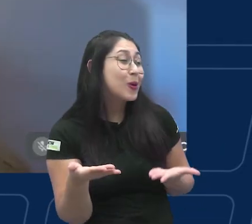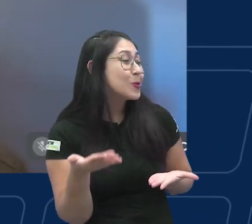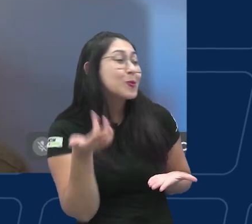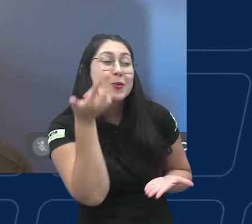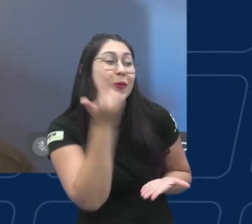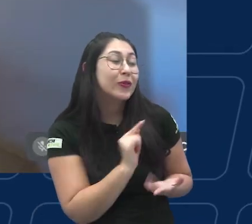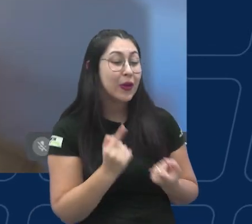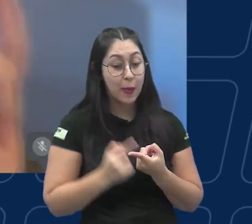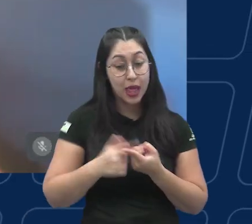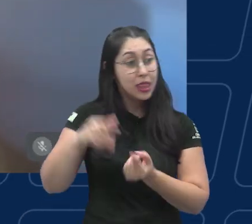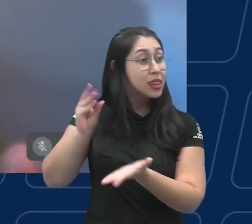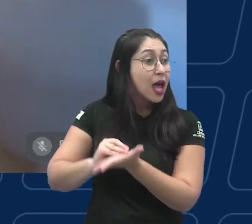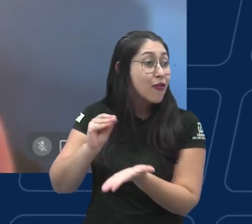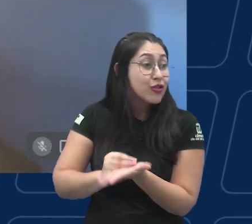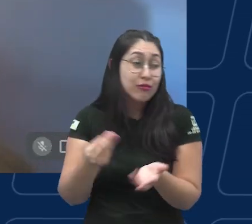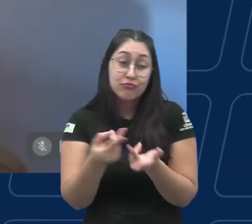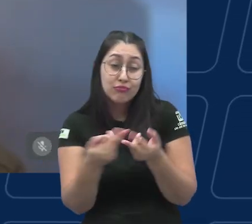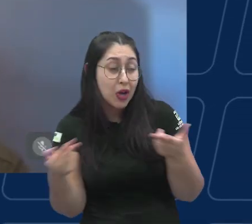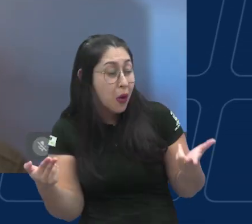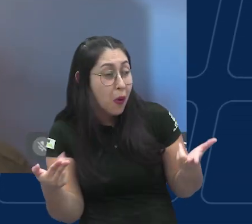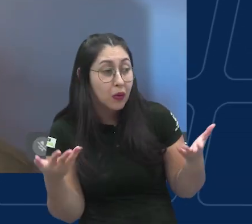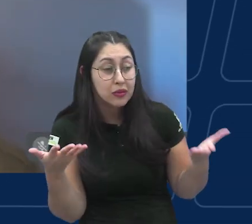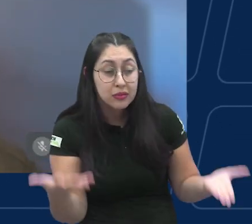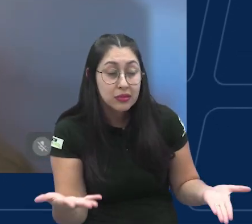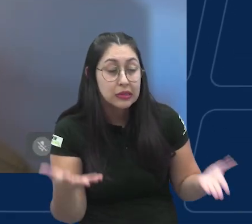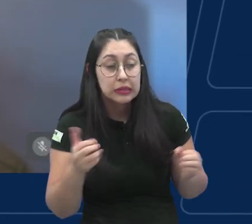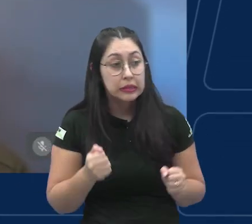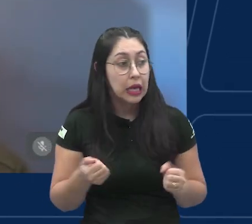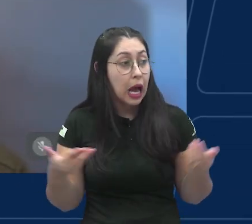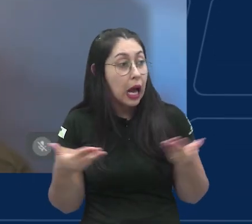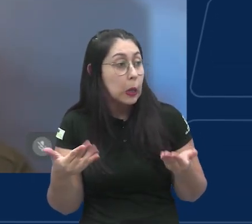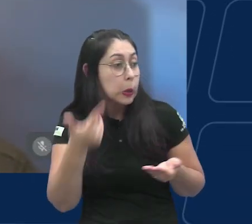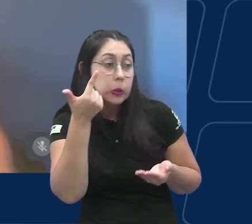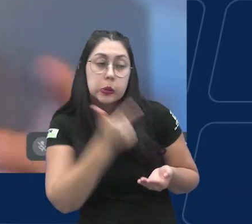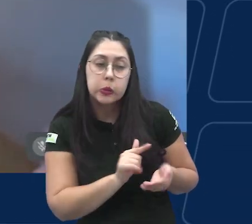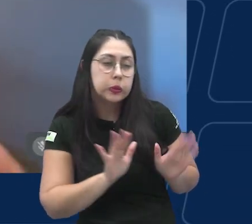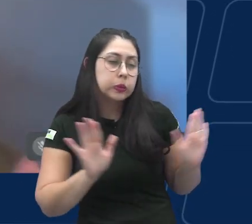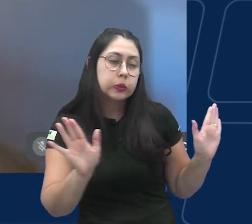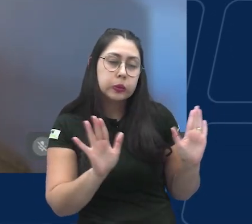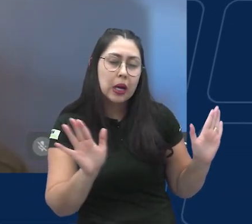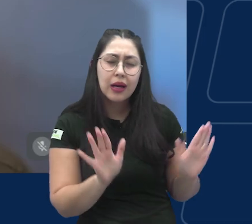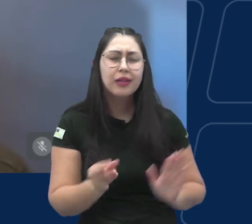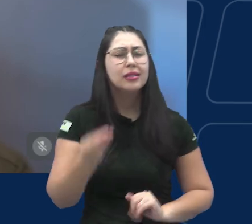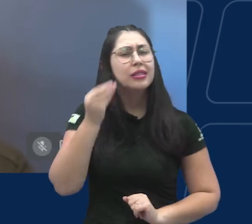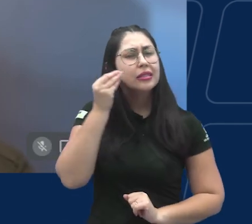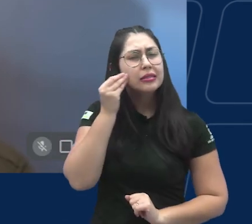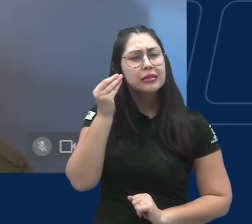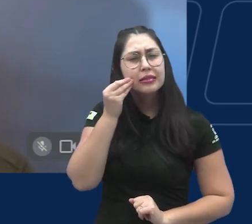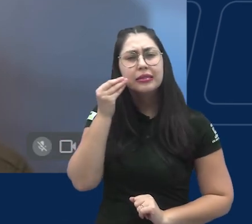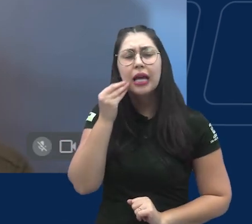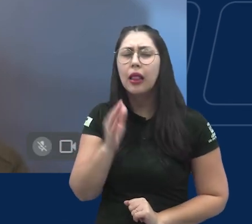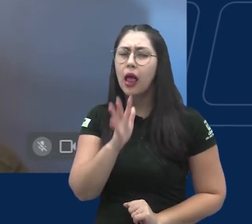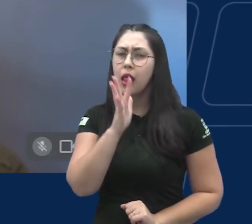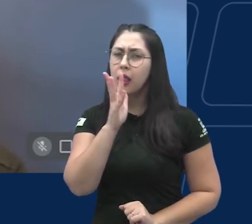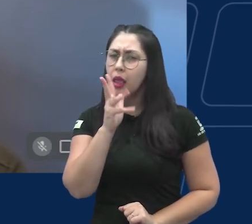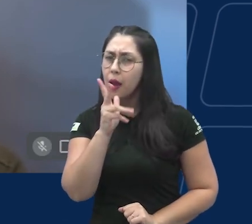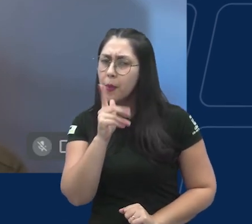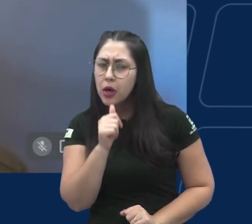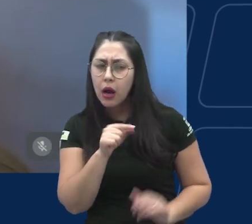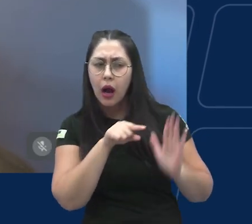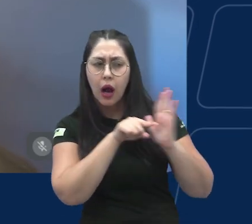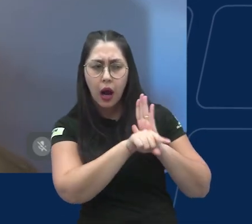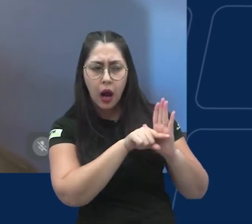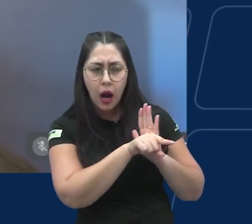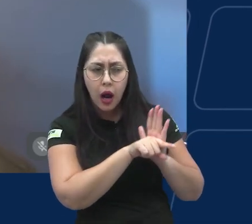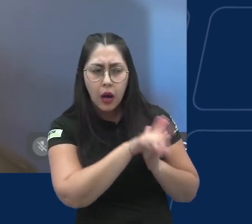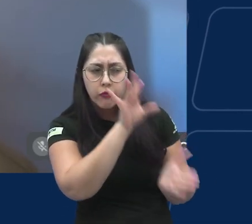celular aqui, eu não estou com os dados aqui, eu não estou com acesso nesse momento. Tente ganhar tempo para que você